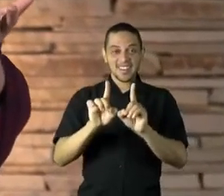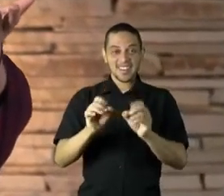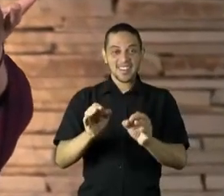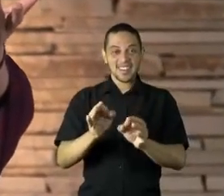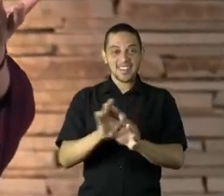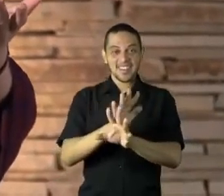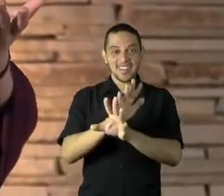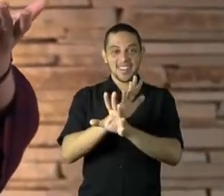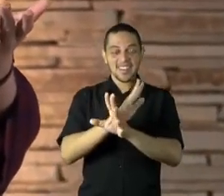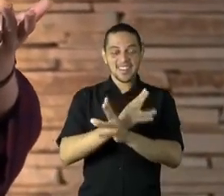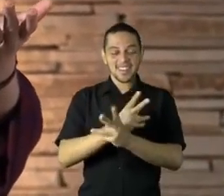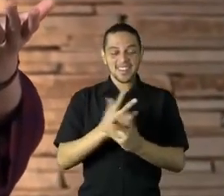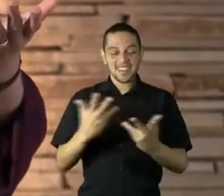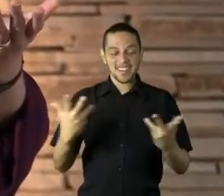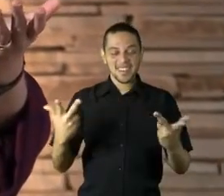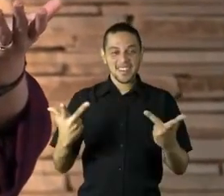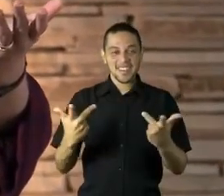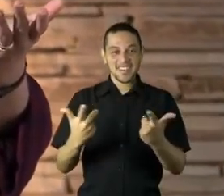é